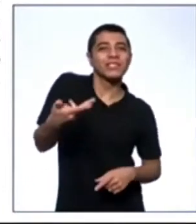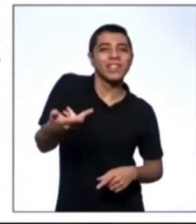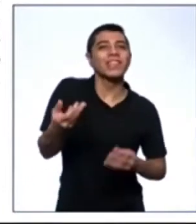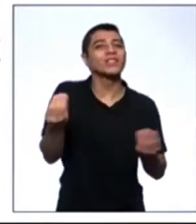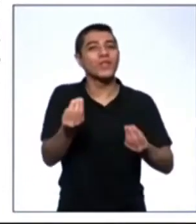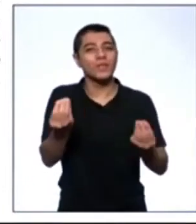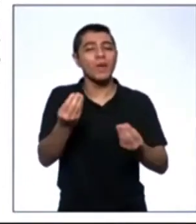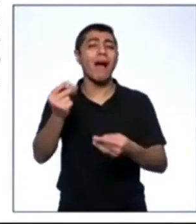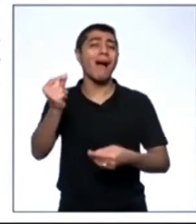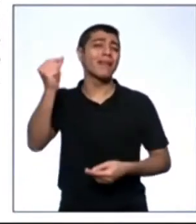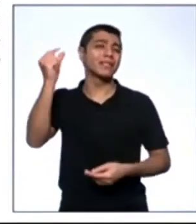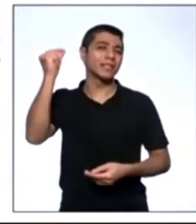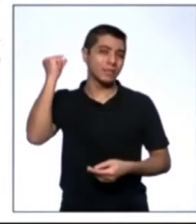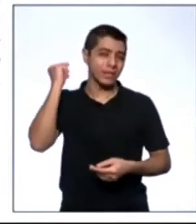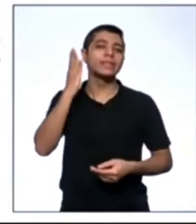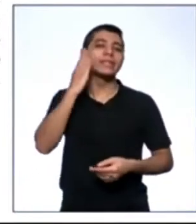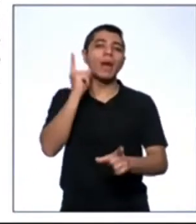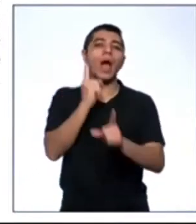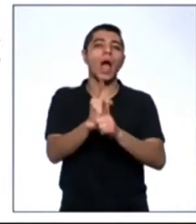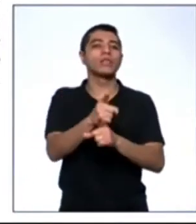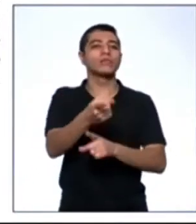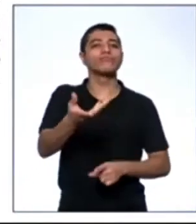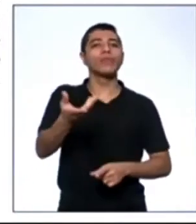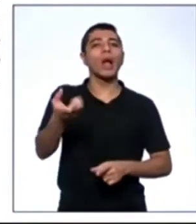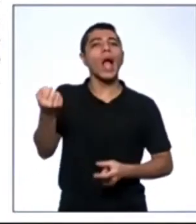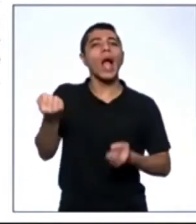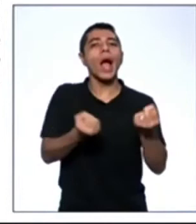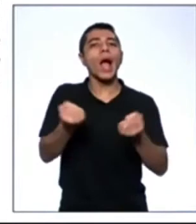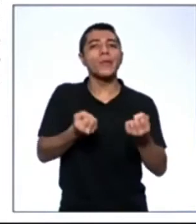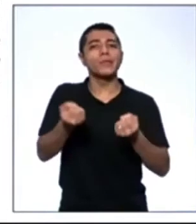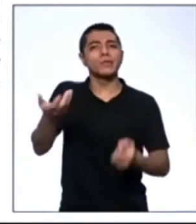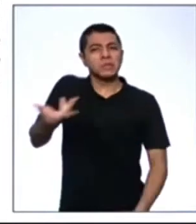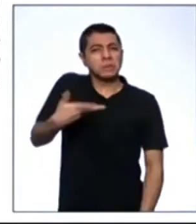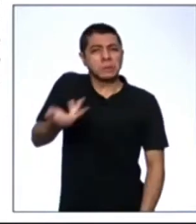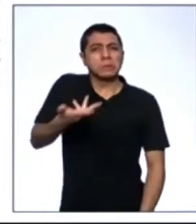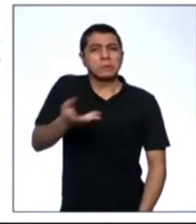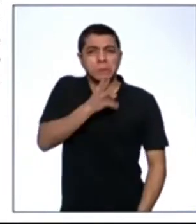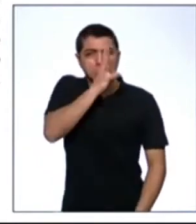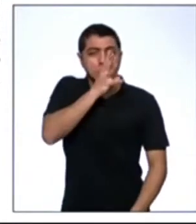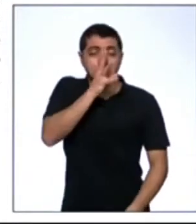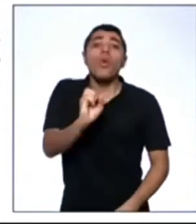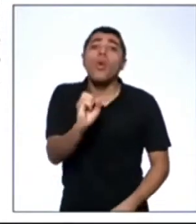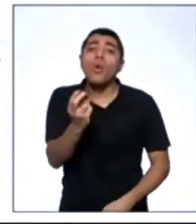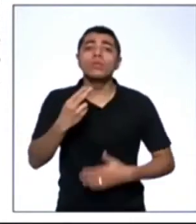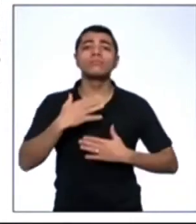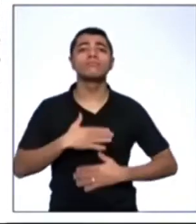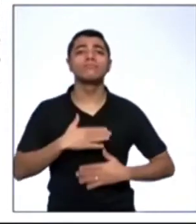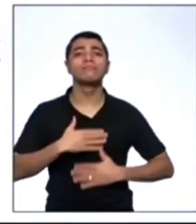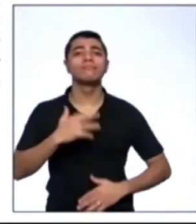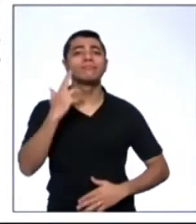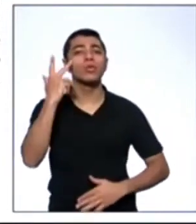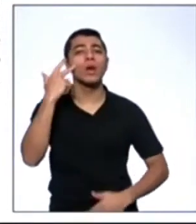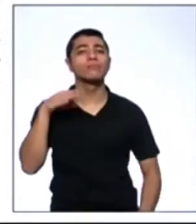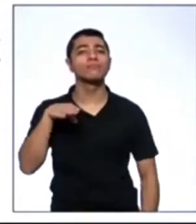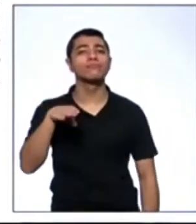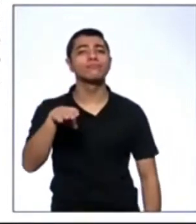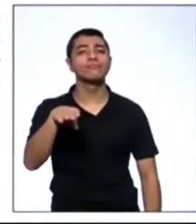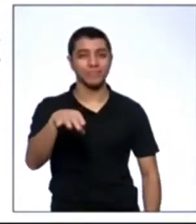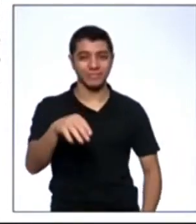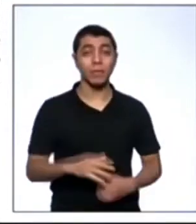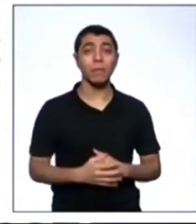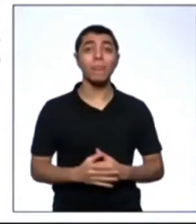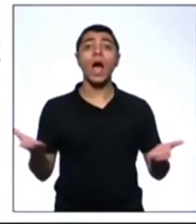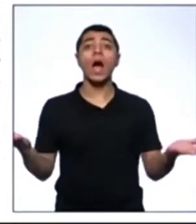com excesso ou não de velocidade. A lombada eletrônica é um sistema muito preciso porque a tecnologia elimina erros